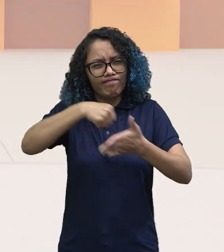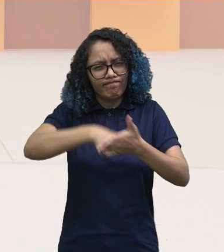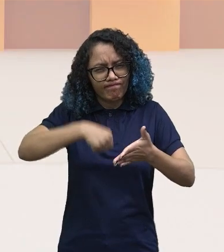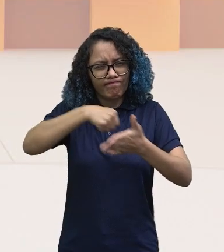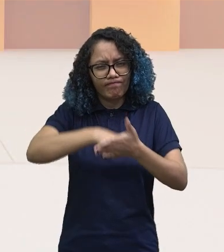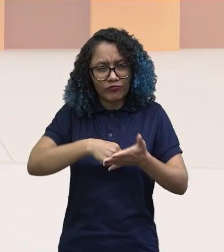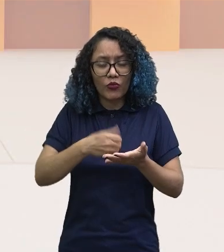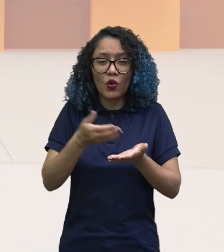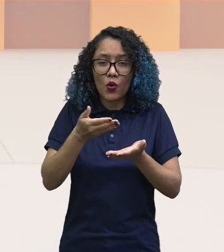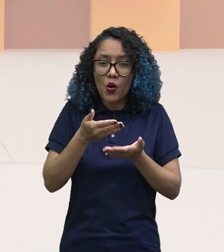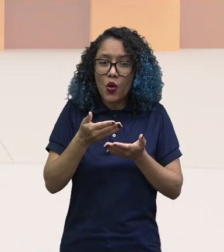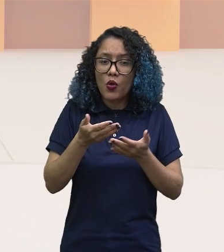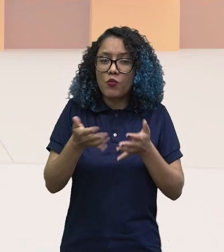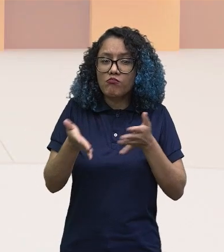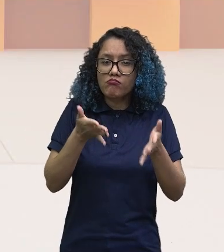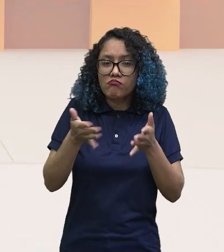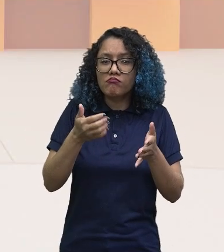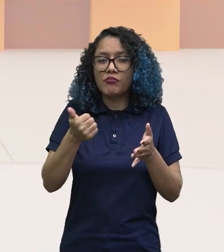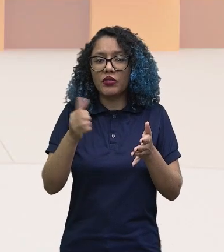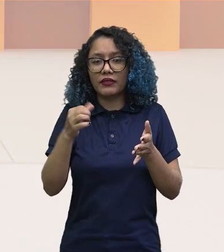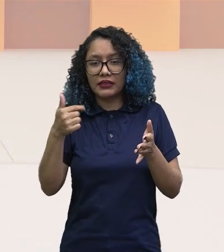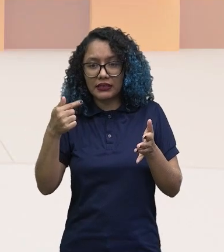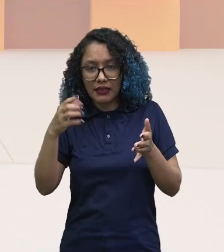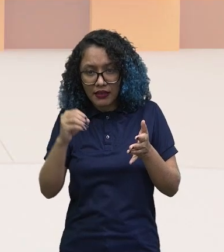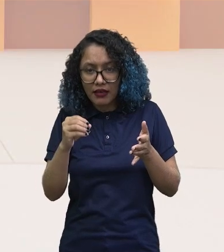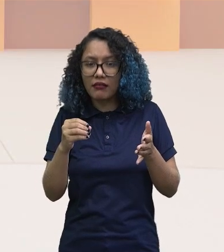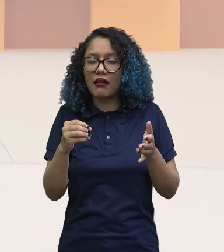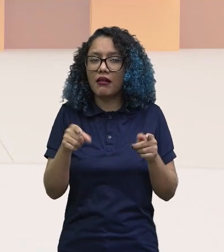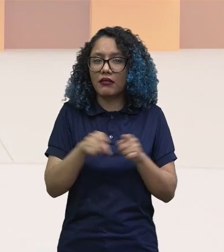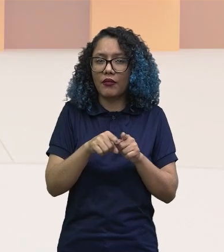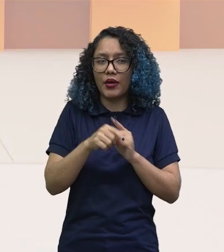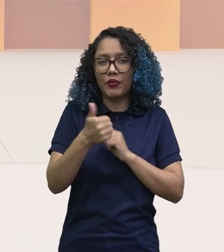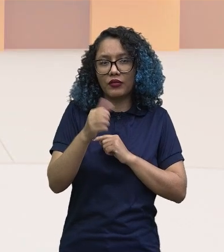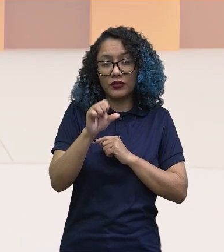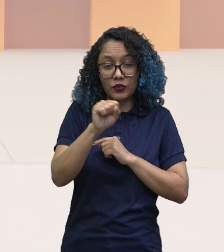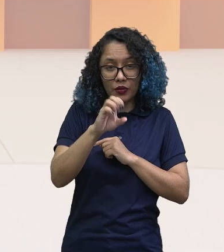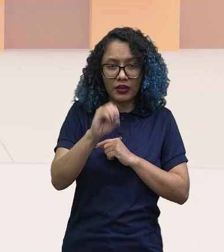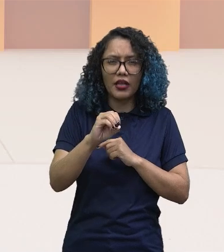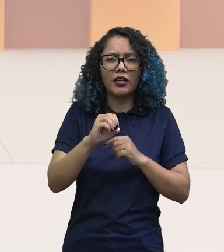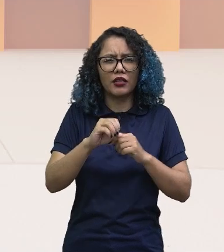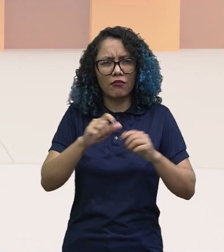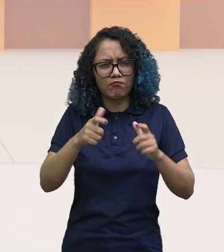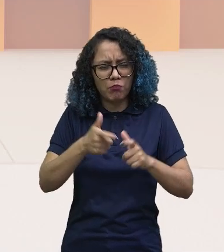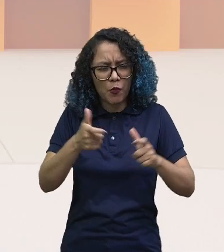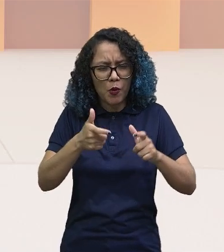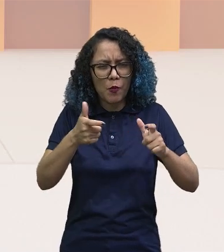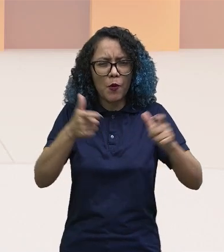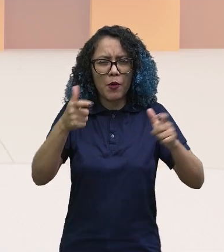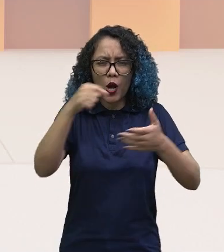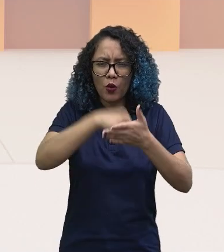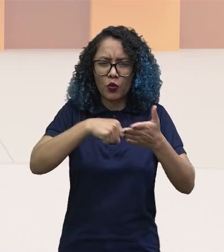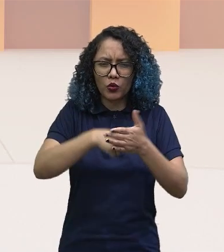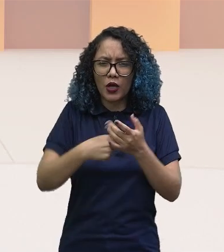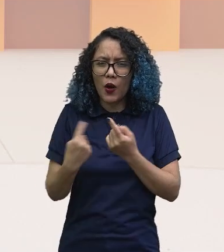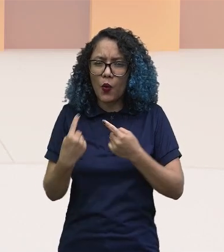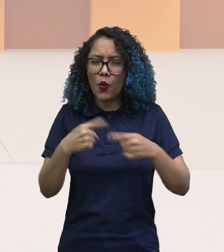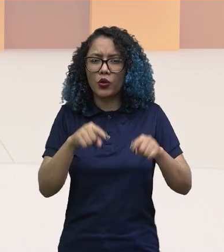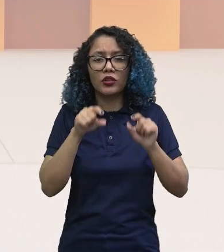nas décadas de 1970 e 80, ganhando força com a luta contra o